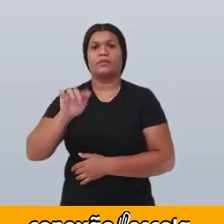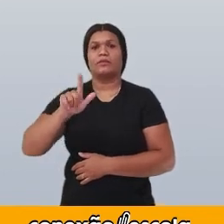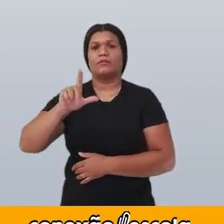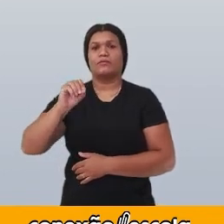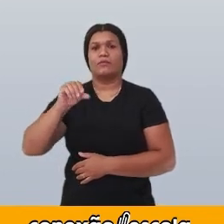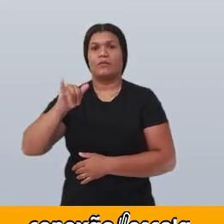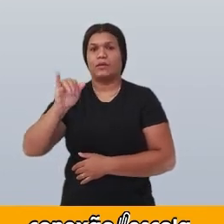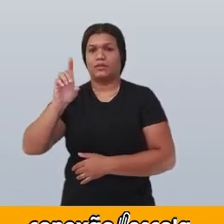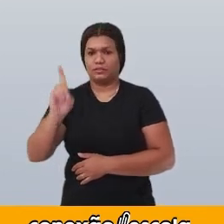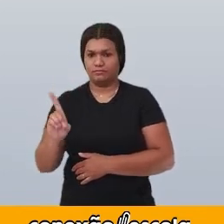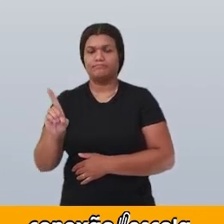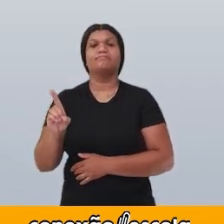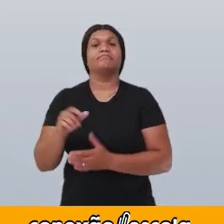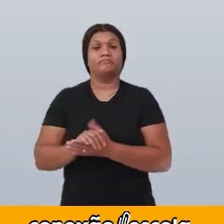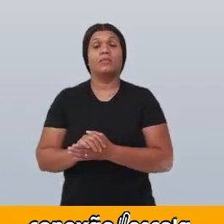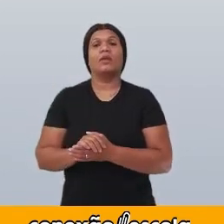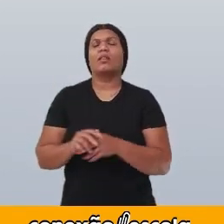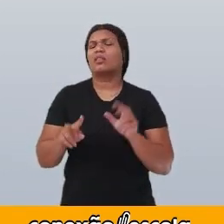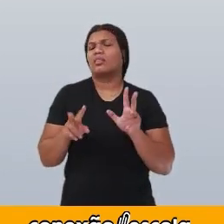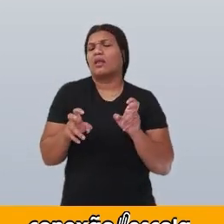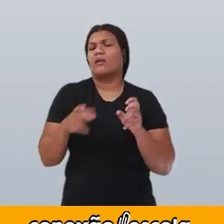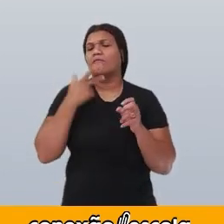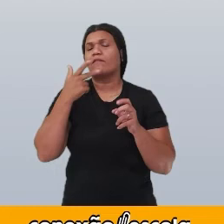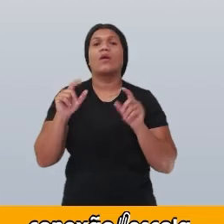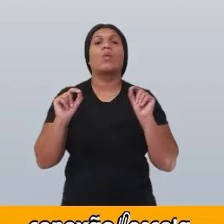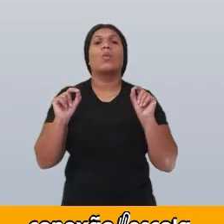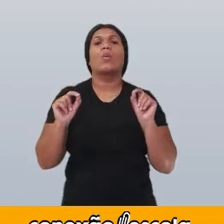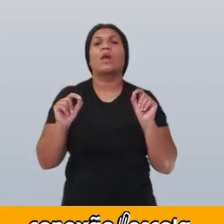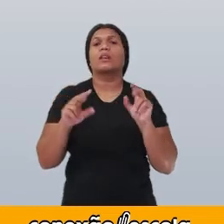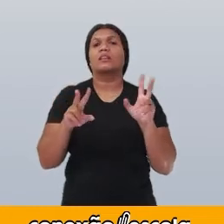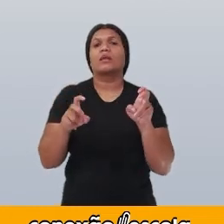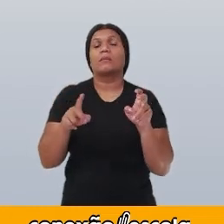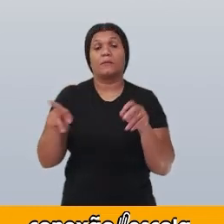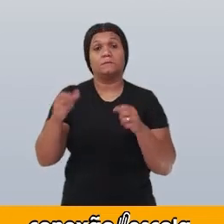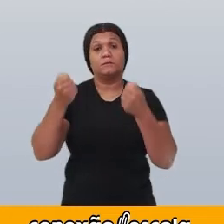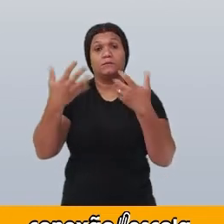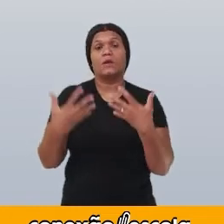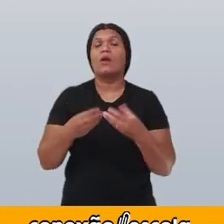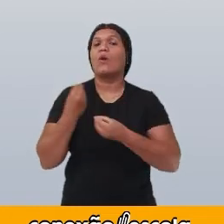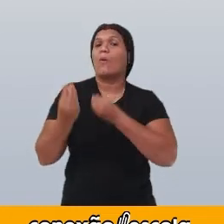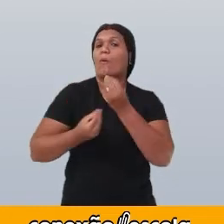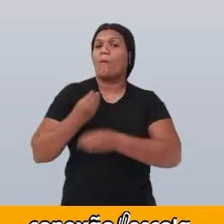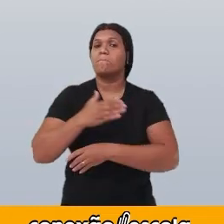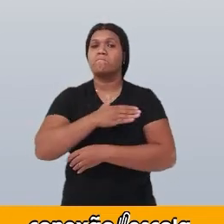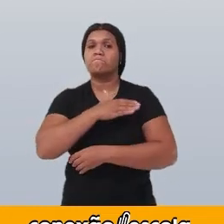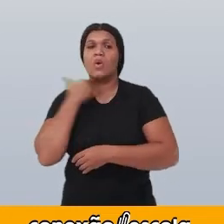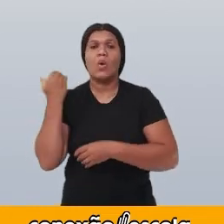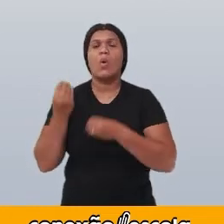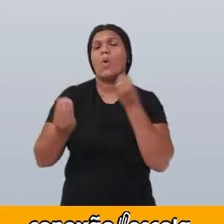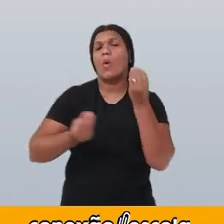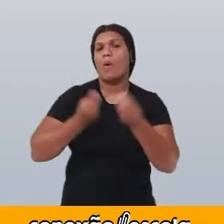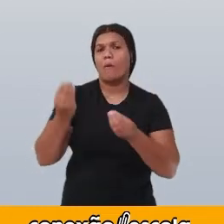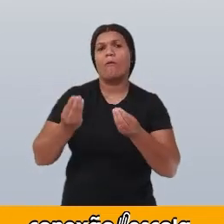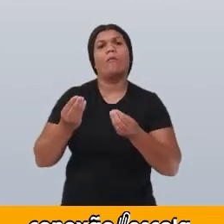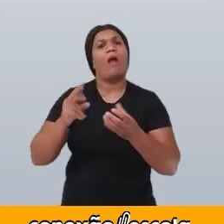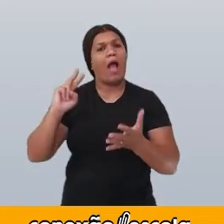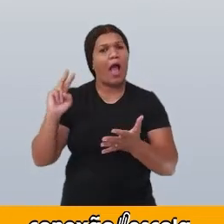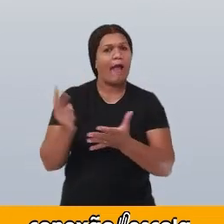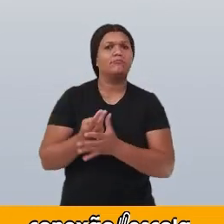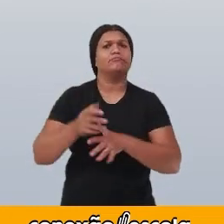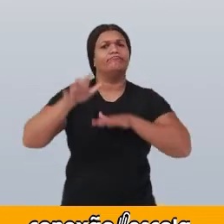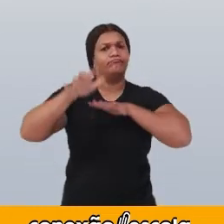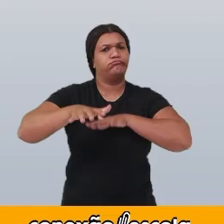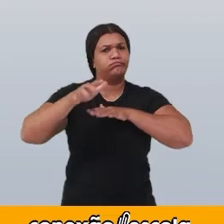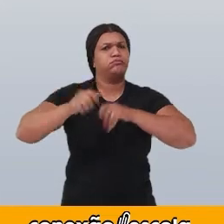desse assunto. Então, ela fala sobre como essa morte desencadeou uma série de protestos